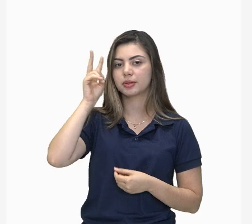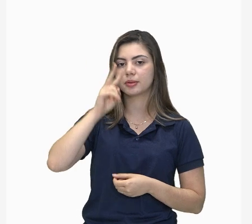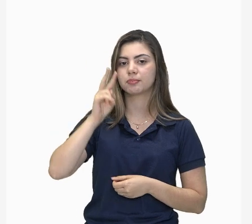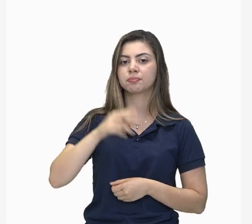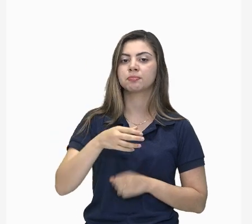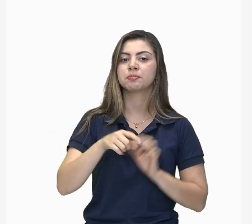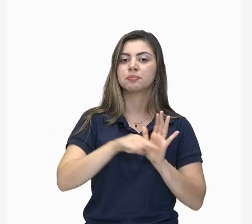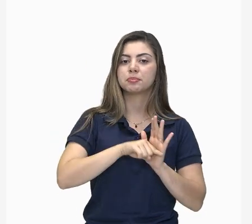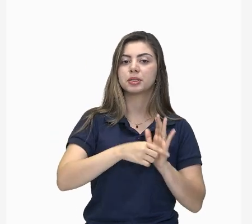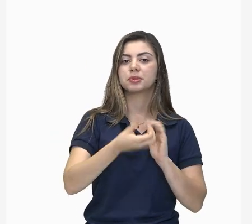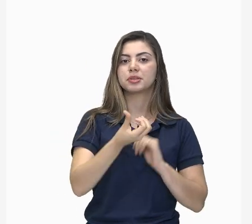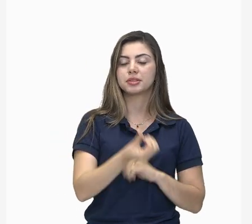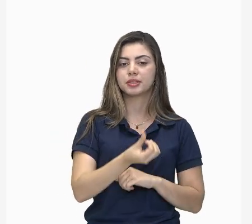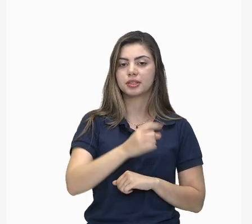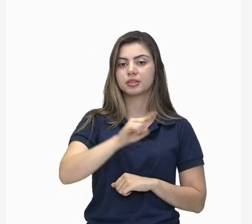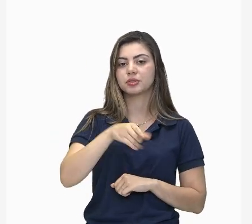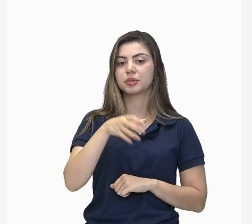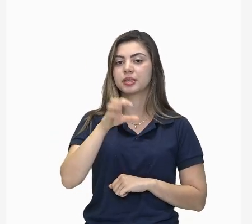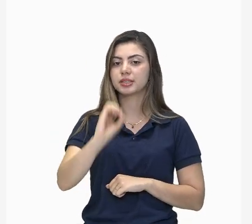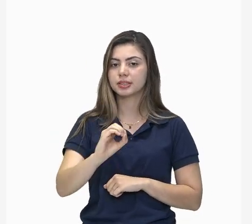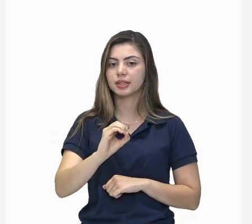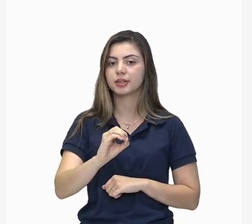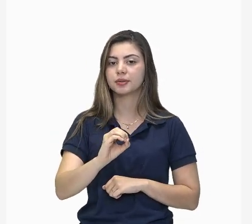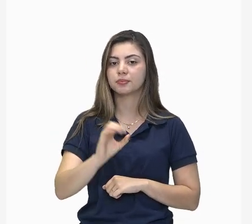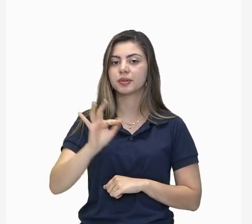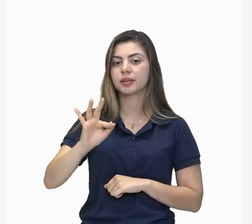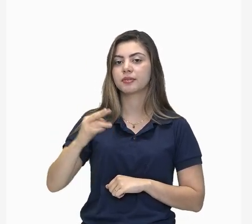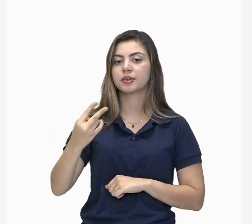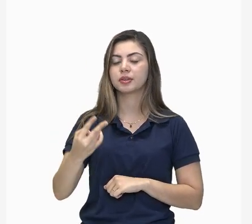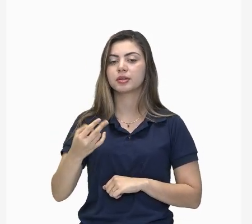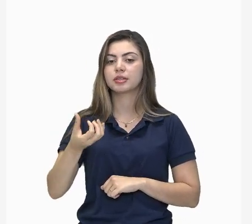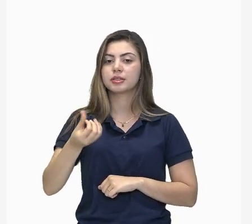Menos 6,0 e